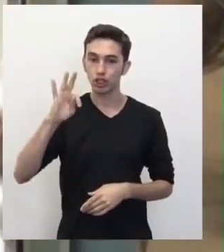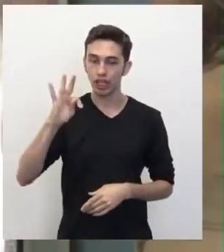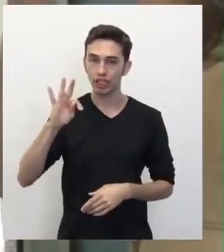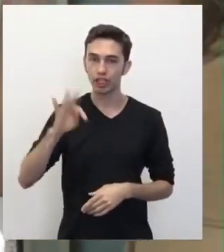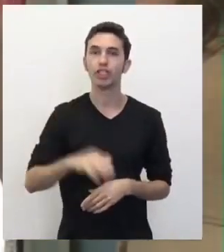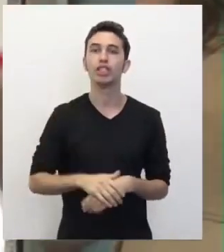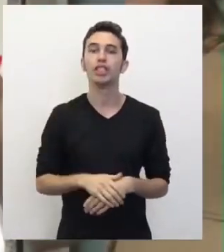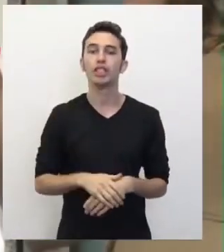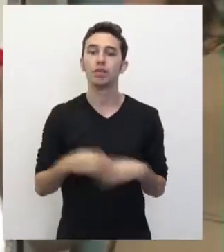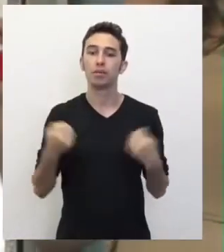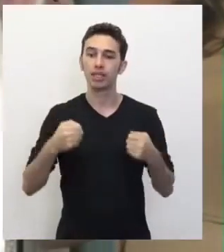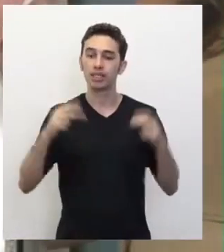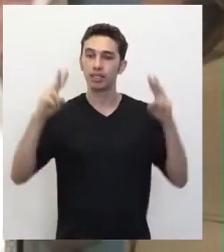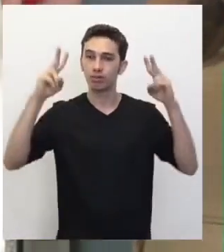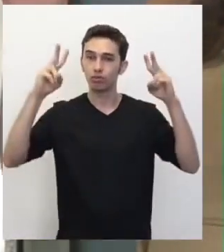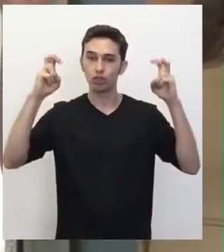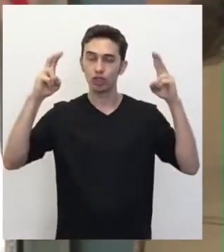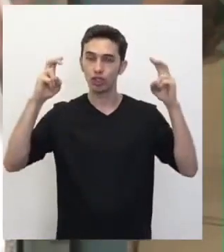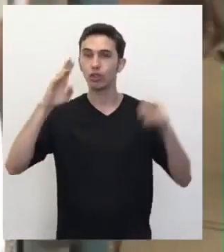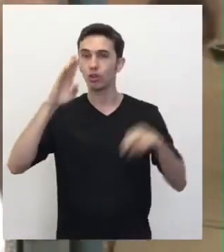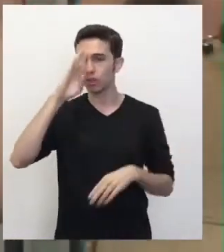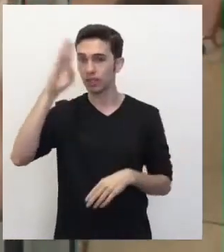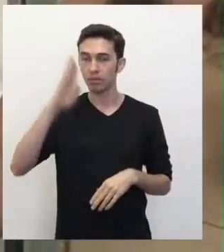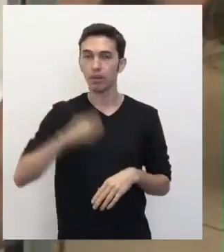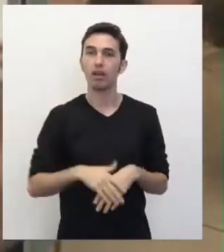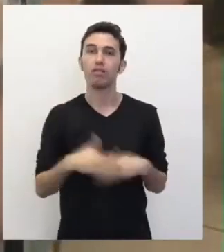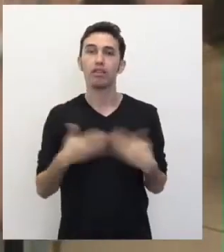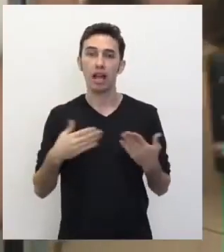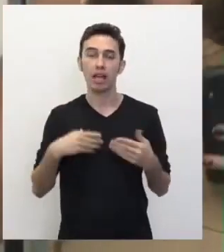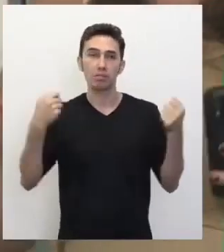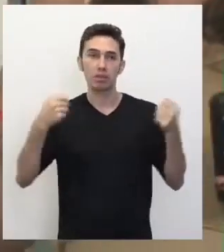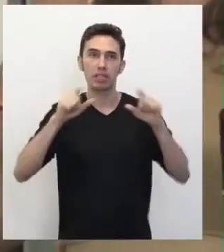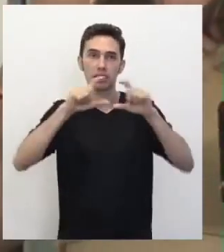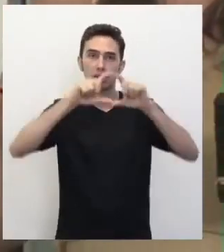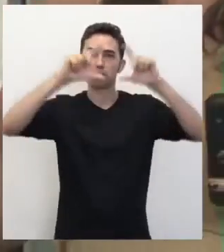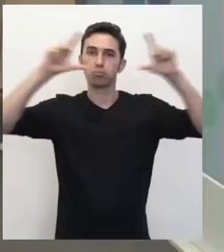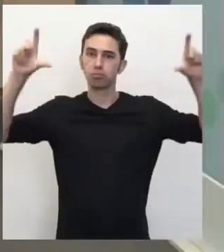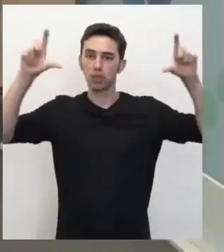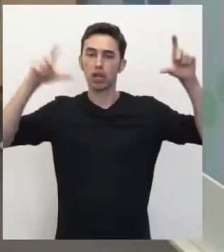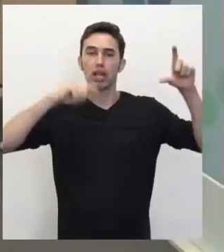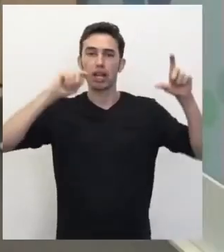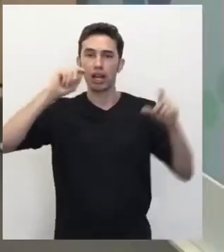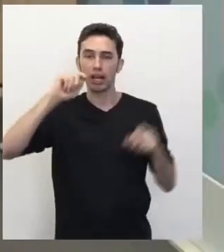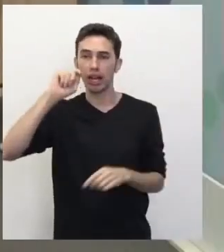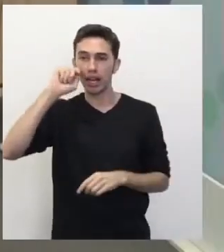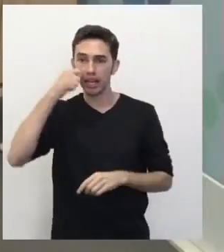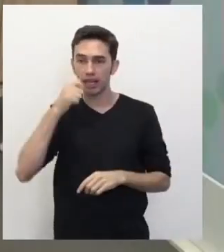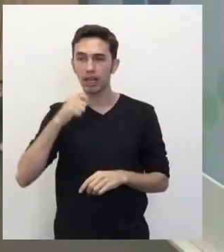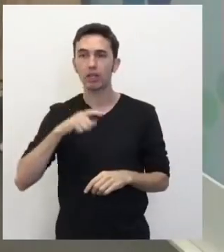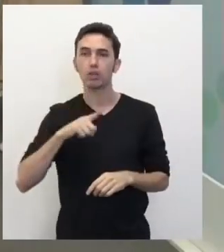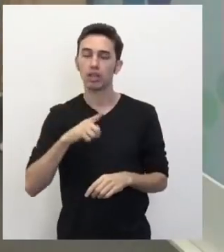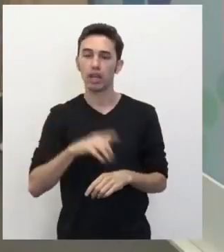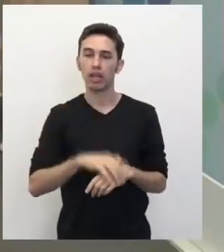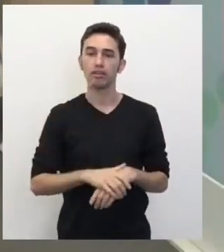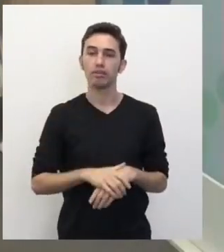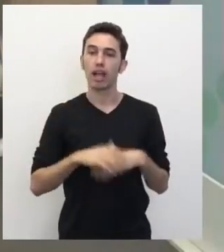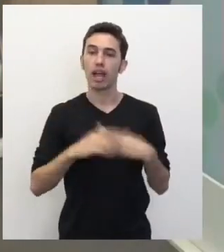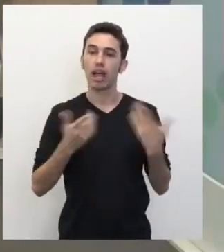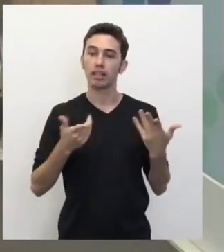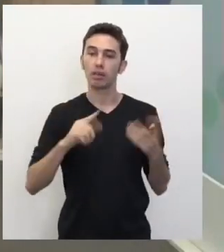esse título? Chamativo. Normalmente, ele vem destacado, ele vem maior, ele vem em negrito, certo? Depois,